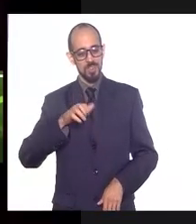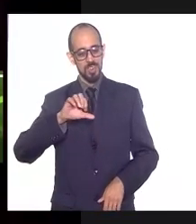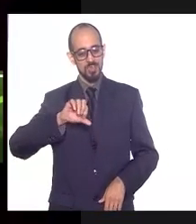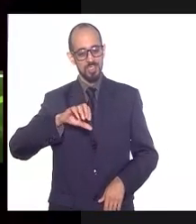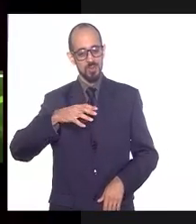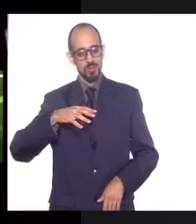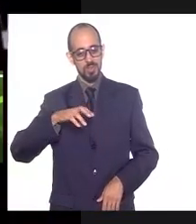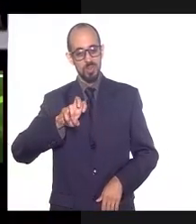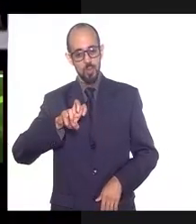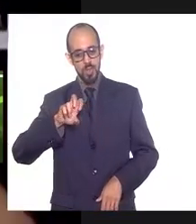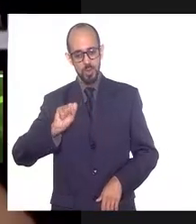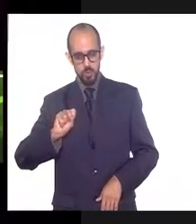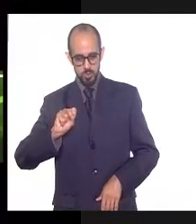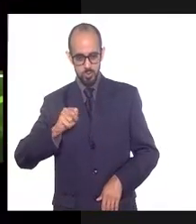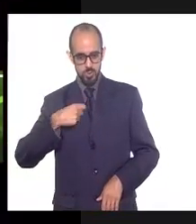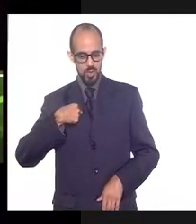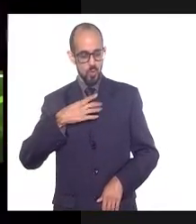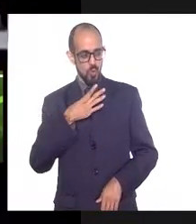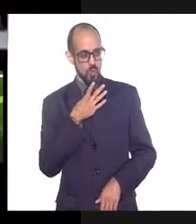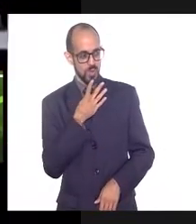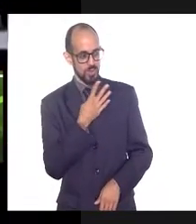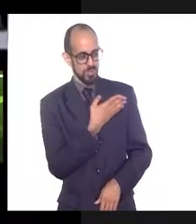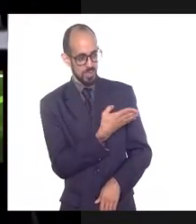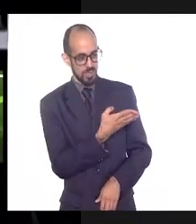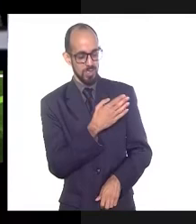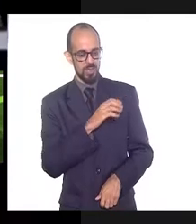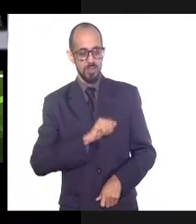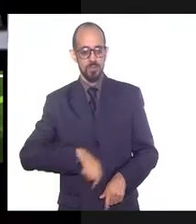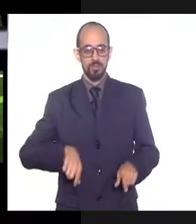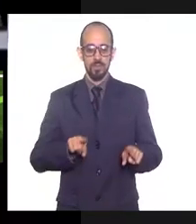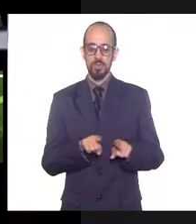desses personagens. Eu conheci a vereadora Bambina Butch.